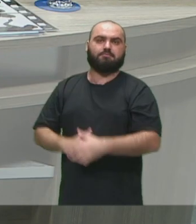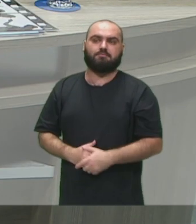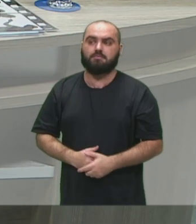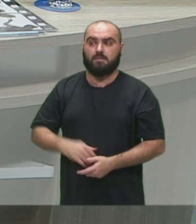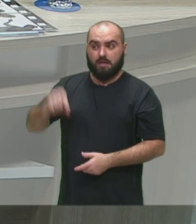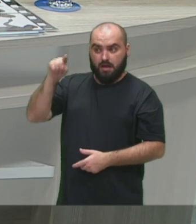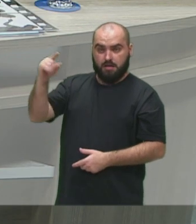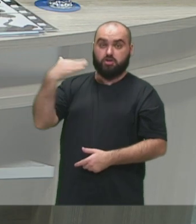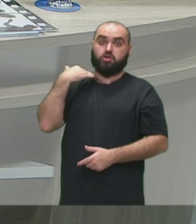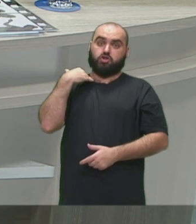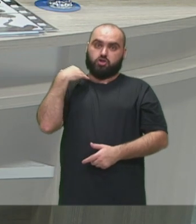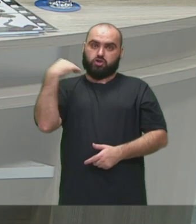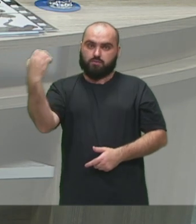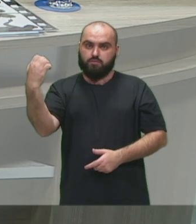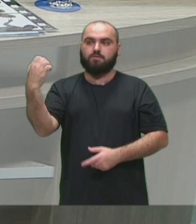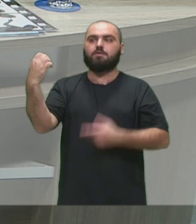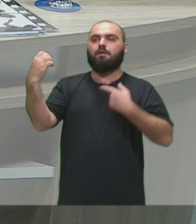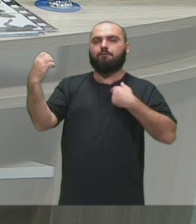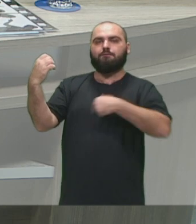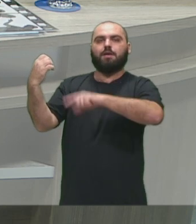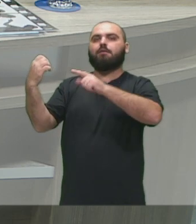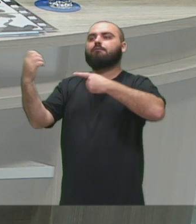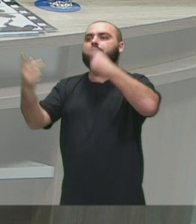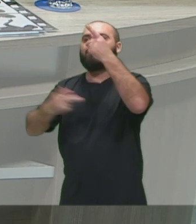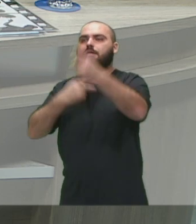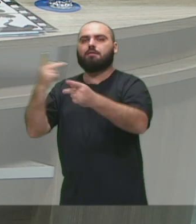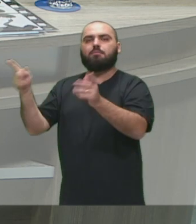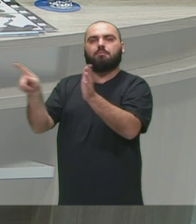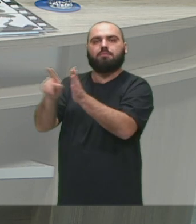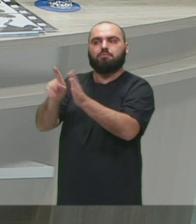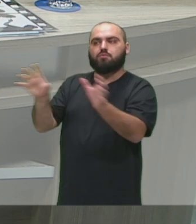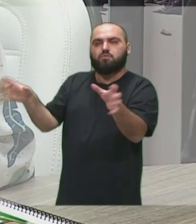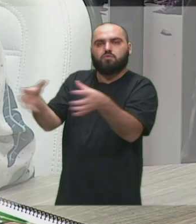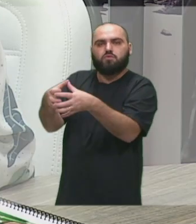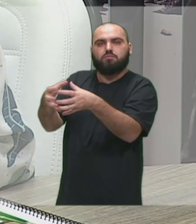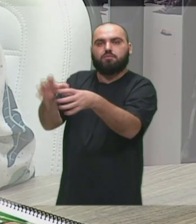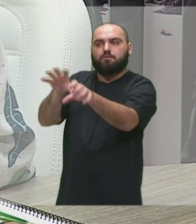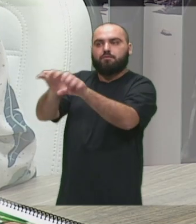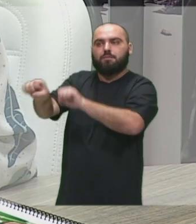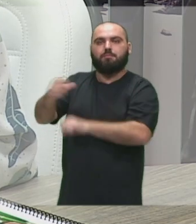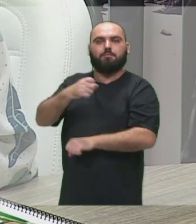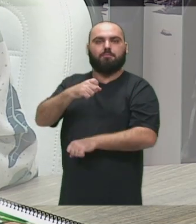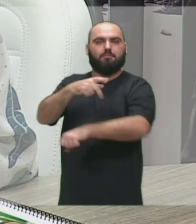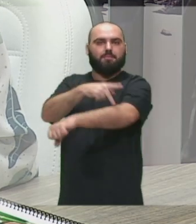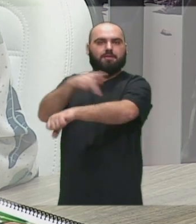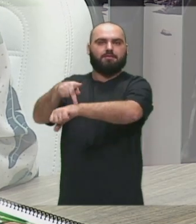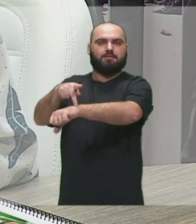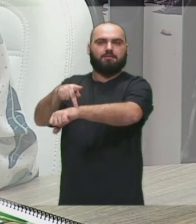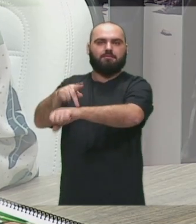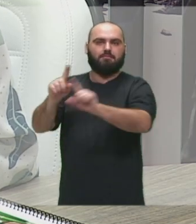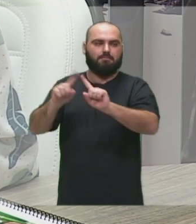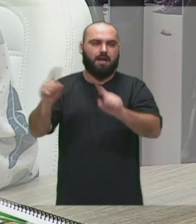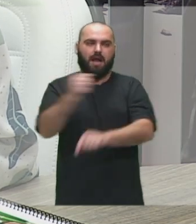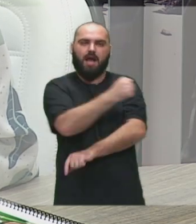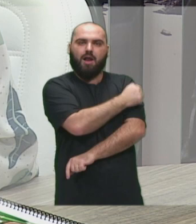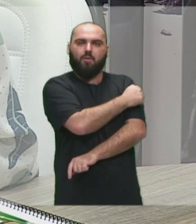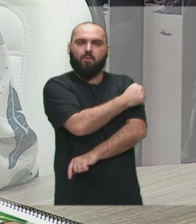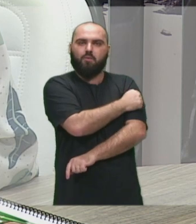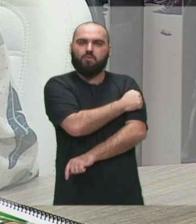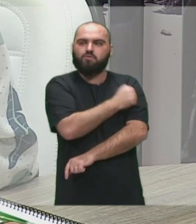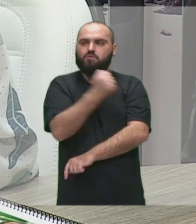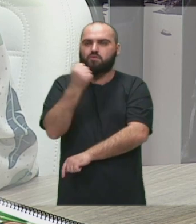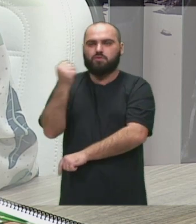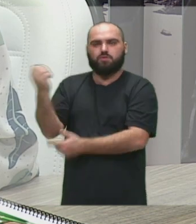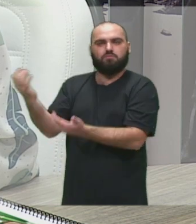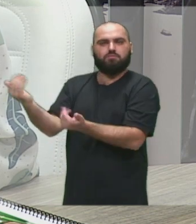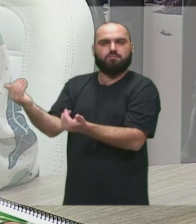Eles me chamaram para falar com formandos de pedagogia, mas não aos alunos de adolescente,